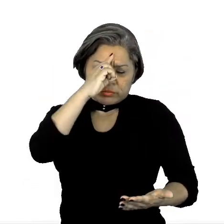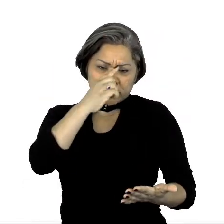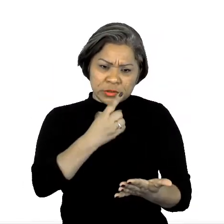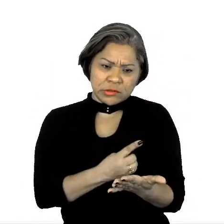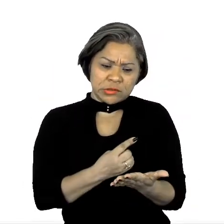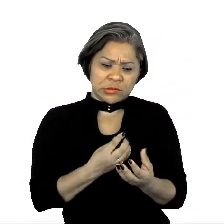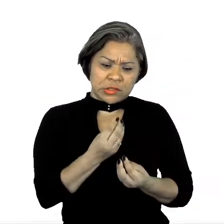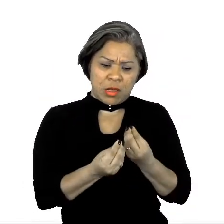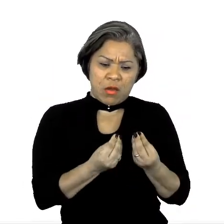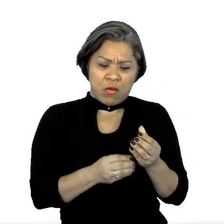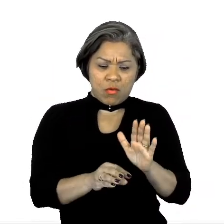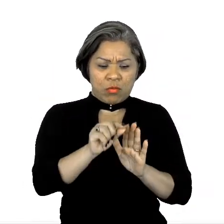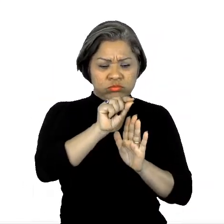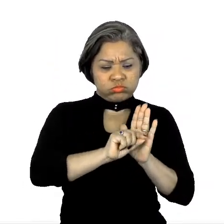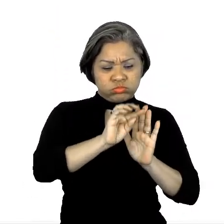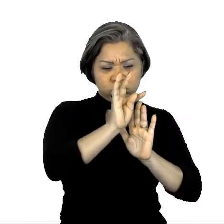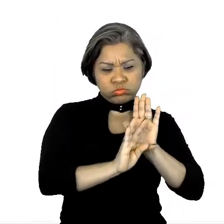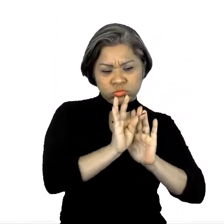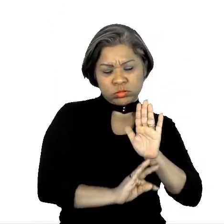no texto em questão.